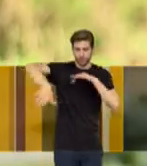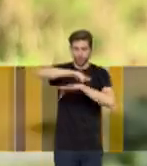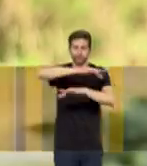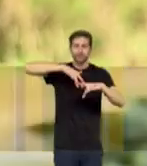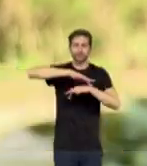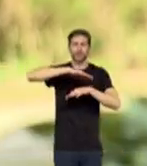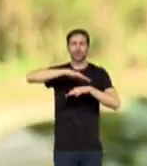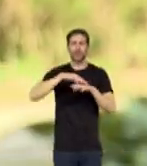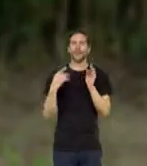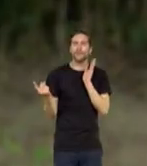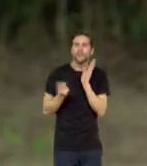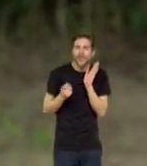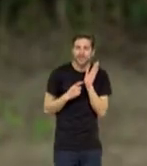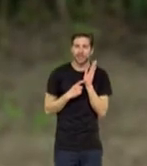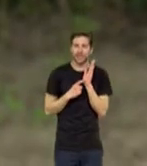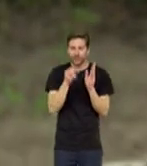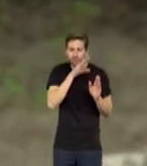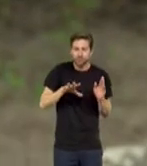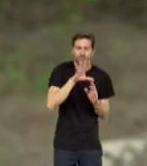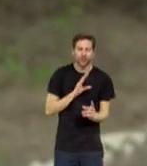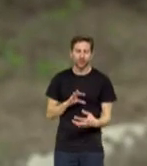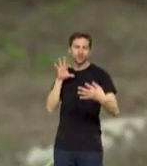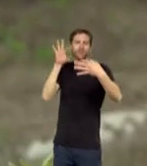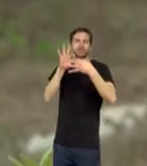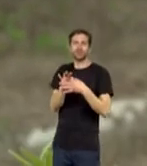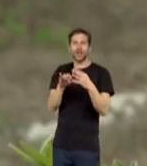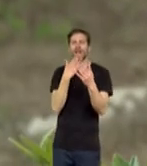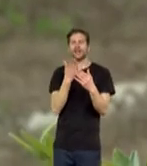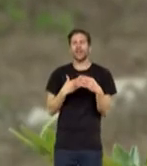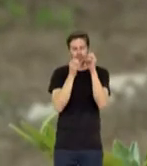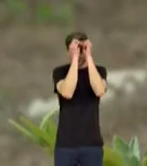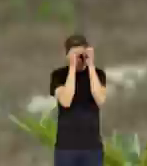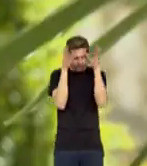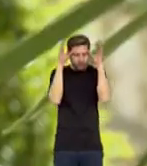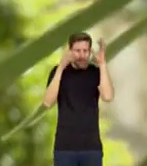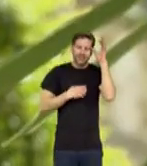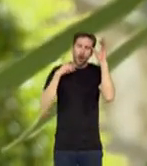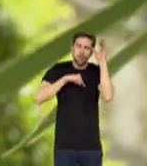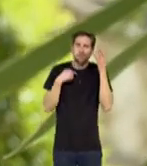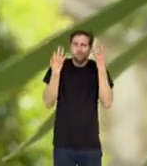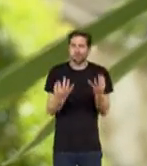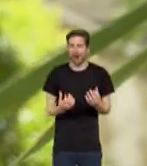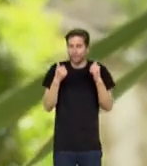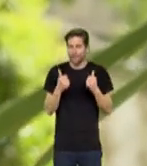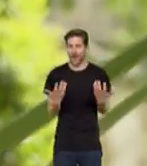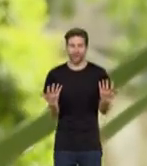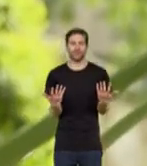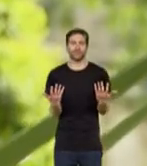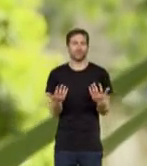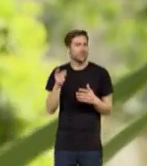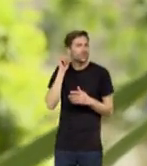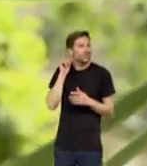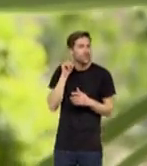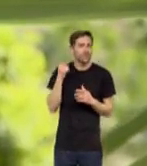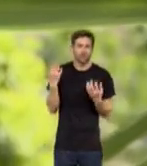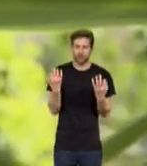humanos, precisamos dessa relação. Essa relação alimenta-nos a criatividade, o bem-estar, e, portanto, isso é cada vez